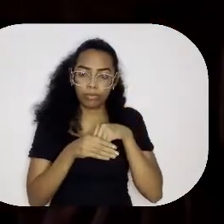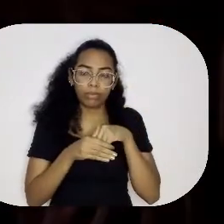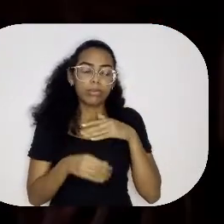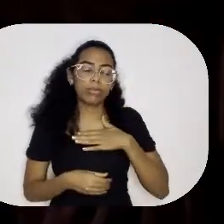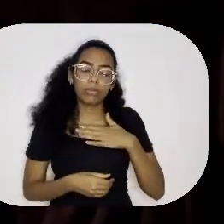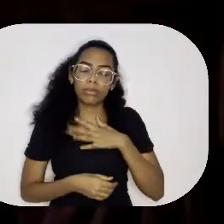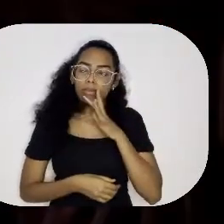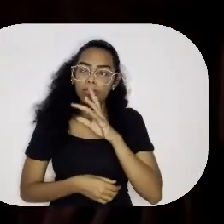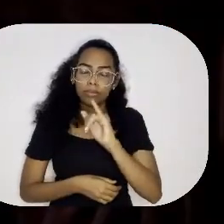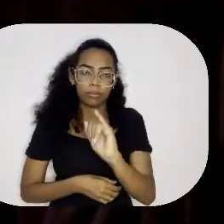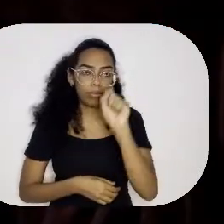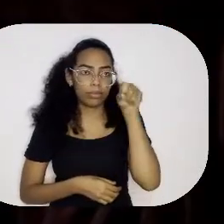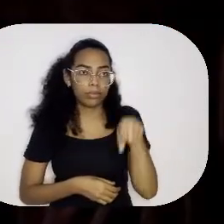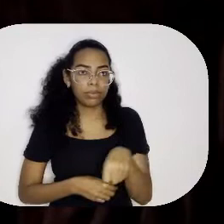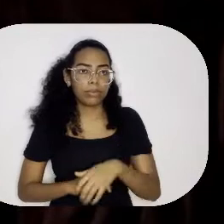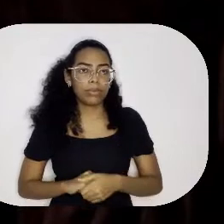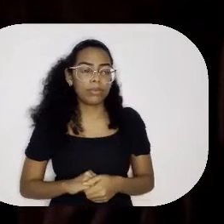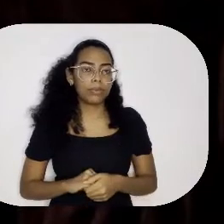sei que carrego meu pai